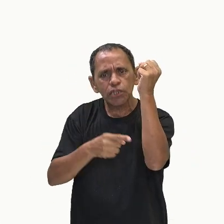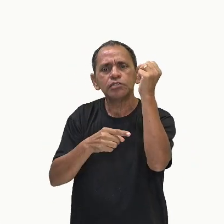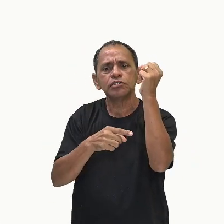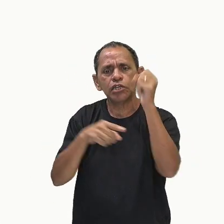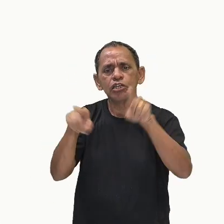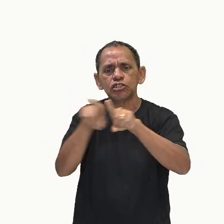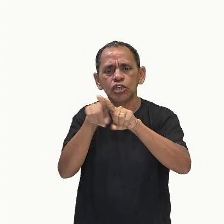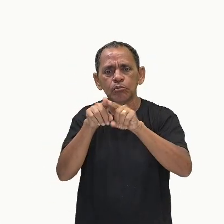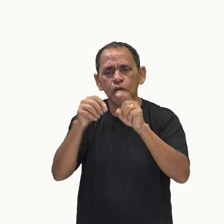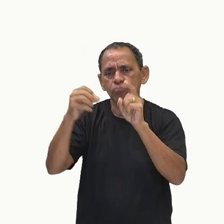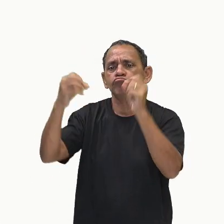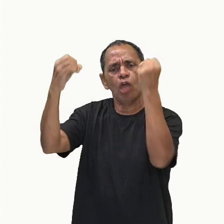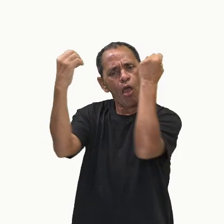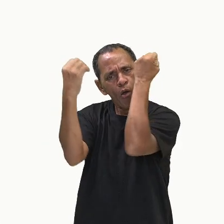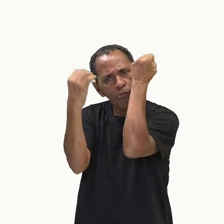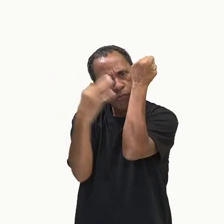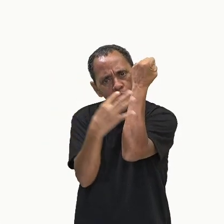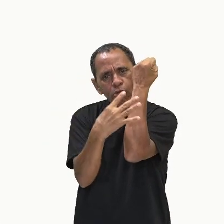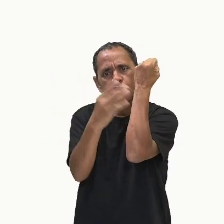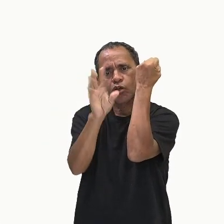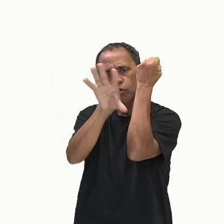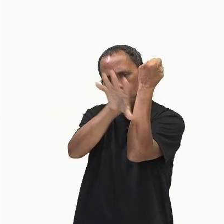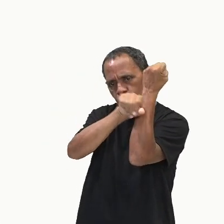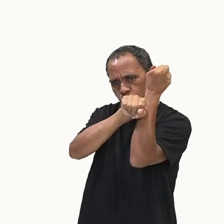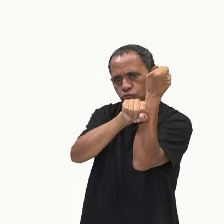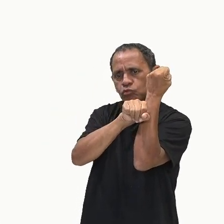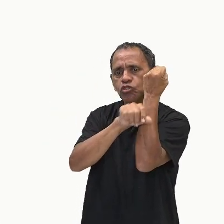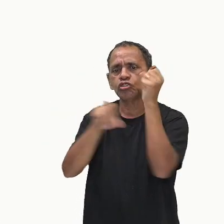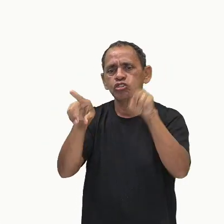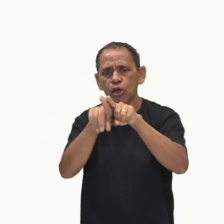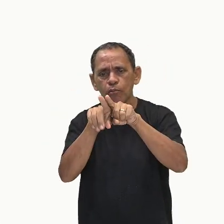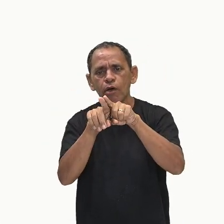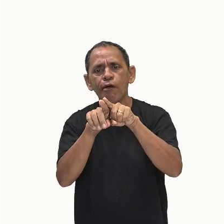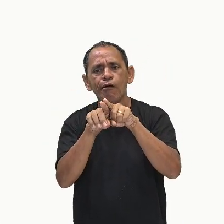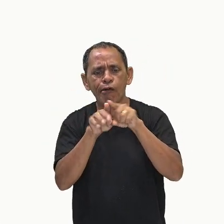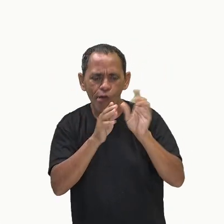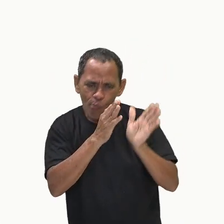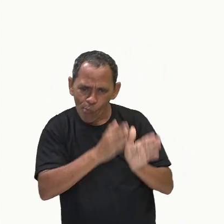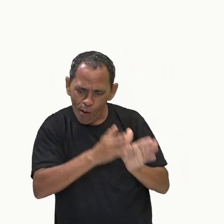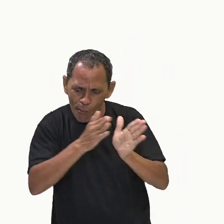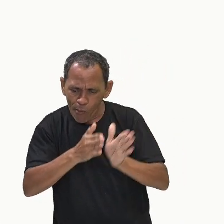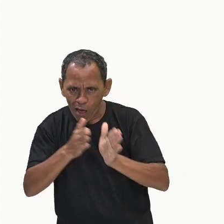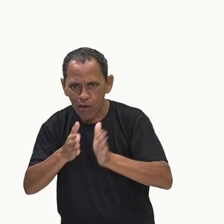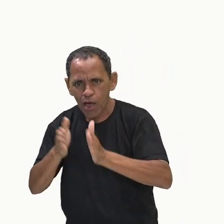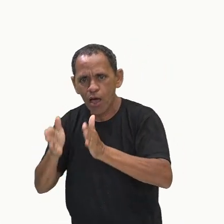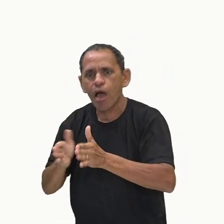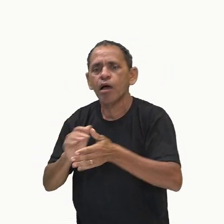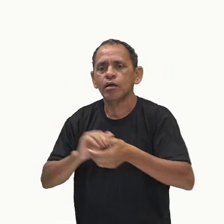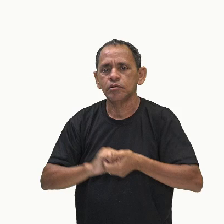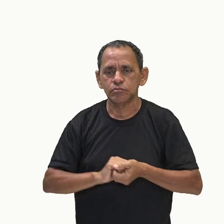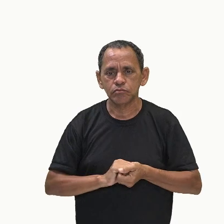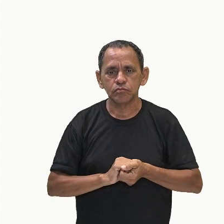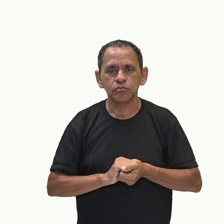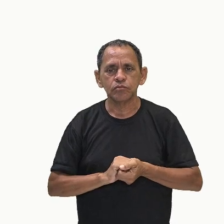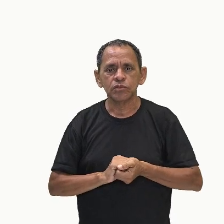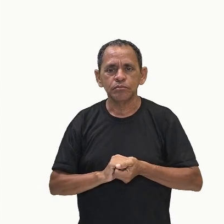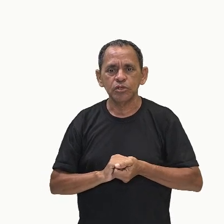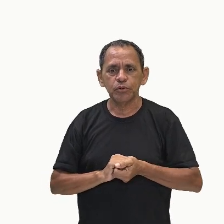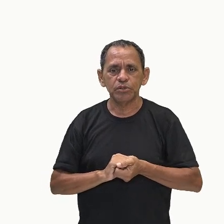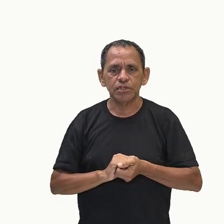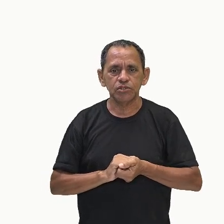intervalo aqui, viu? Que eu vou estar mostrando para vocês, de 400 a 700